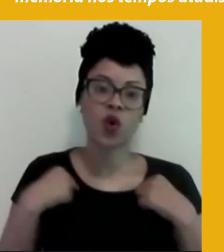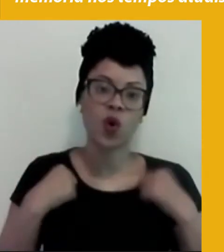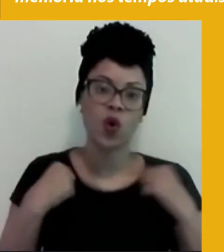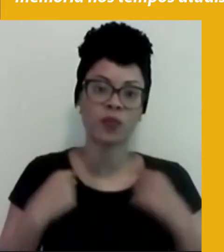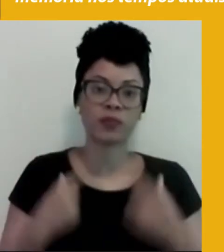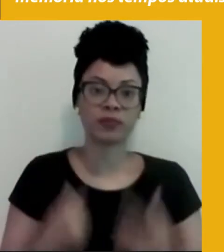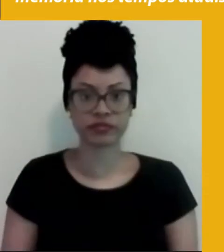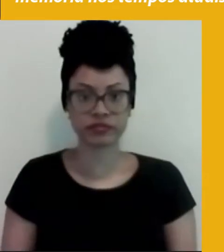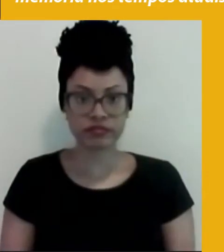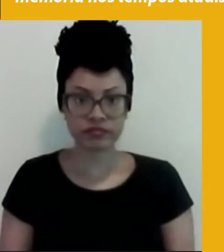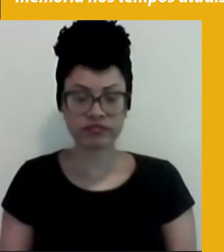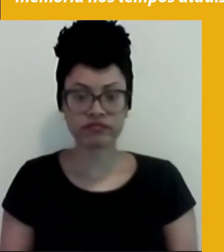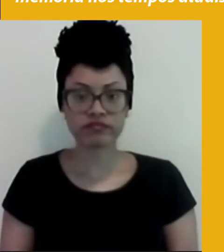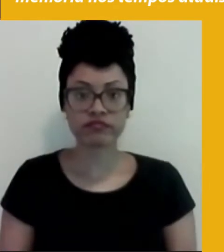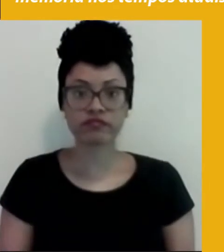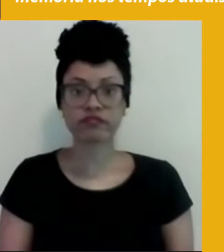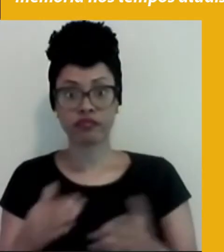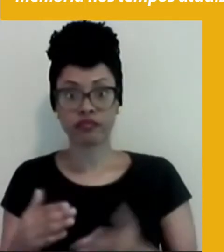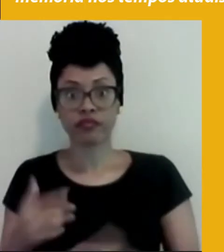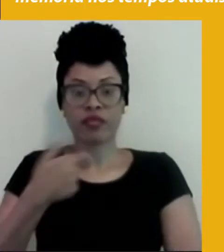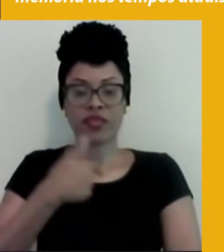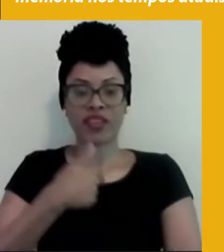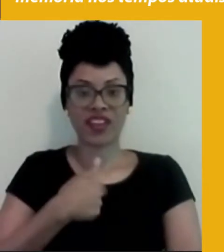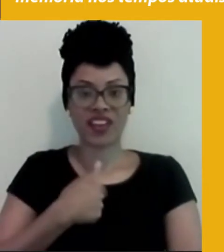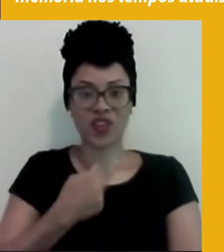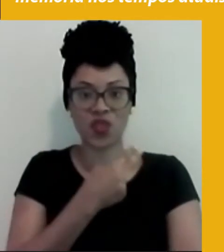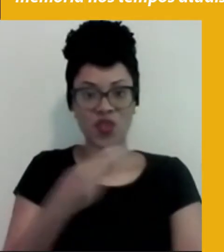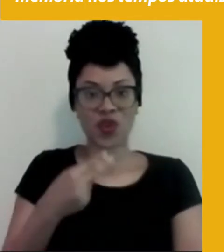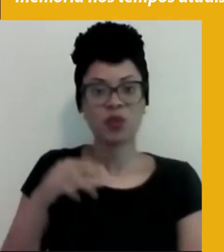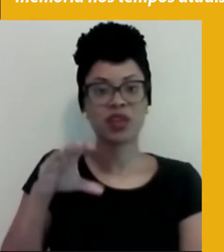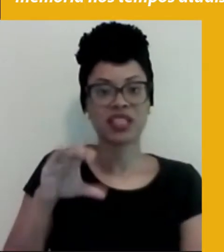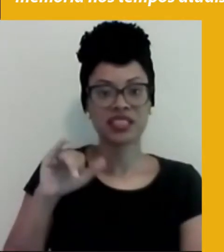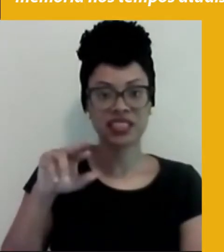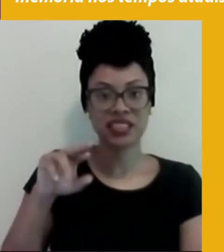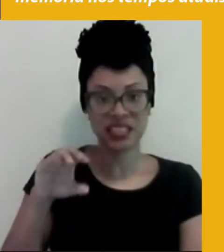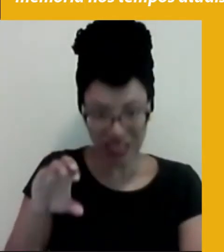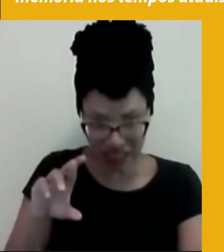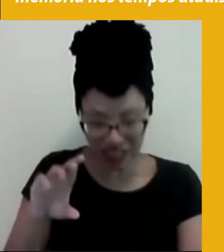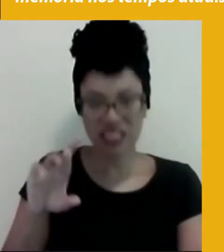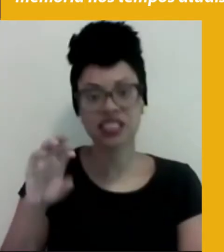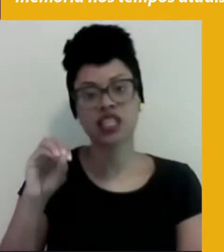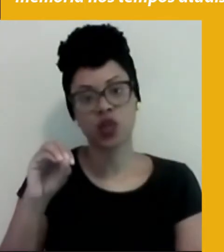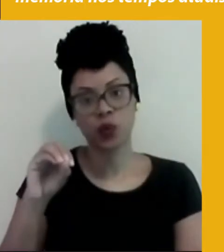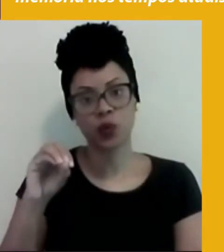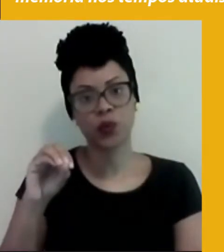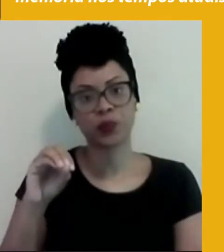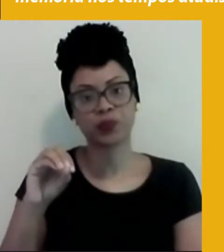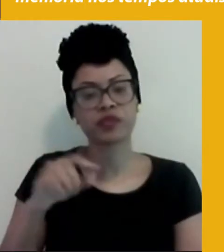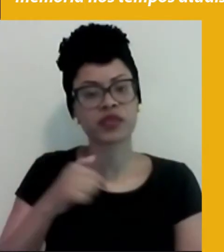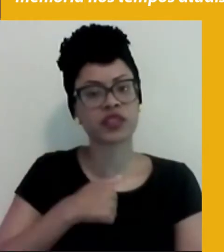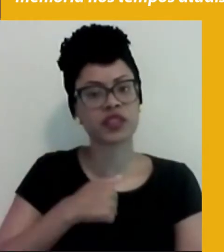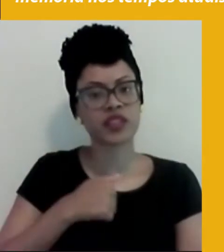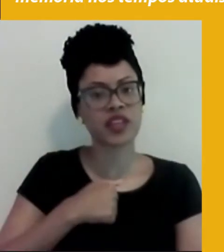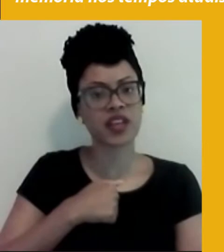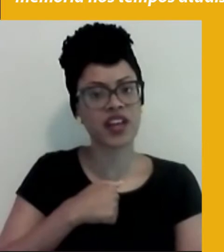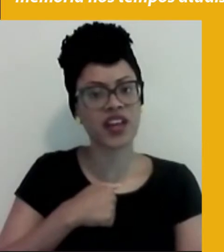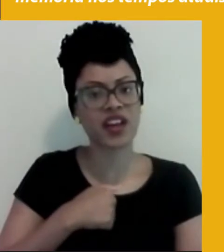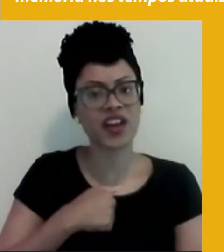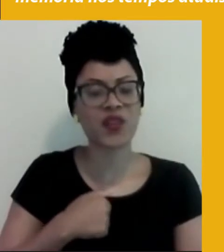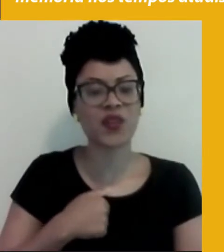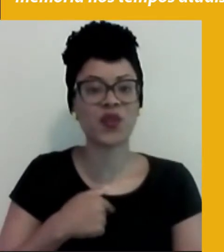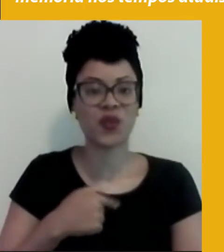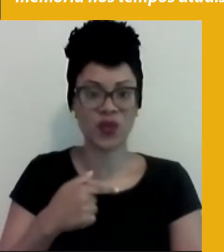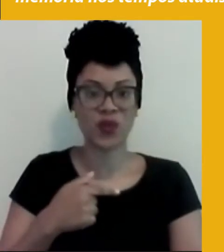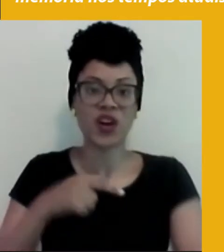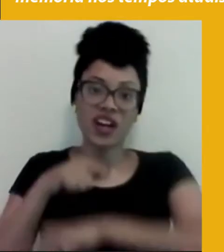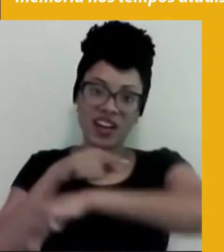Bom, eu me chamo Cícero de Almeida, tenho uma história de família que me diz e que me confirma que eu sou